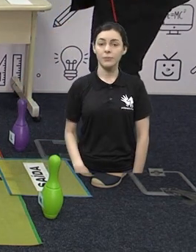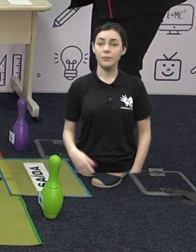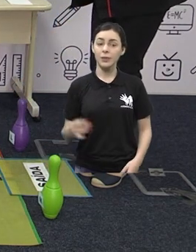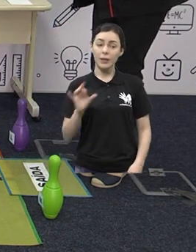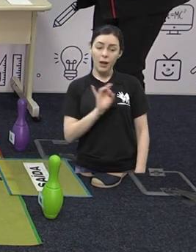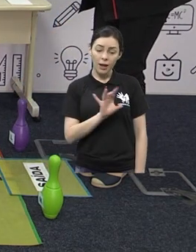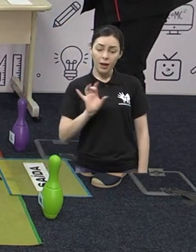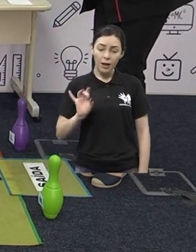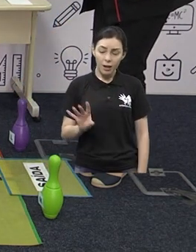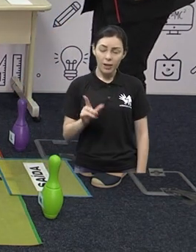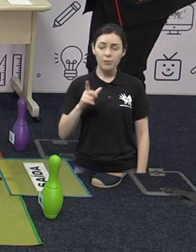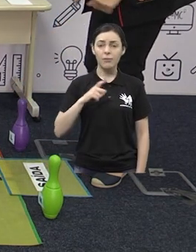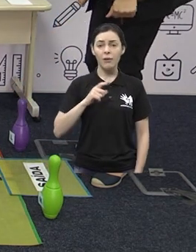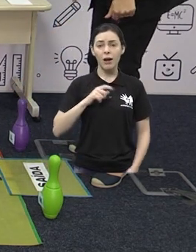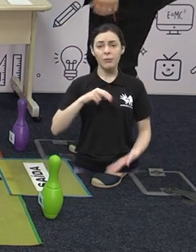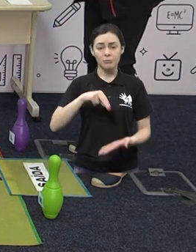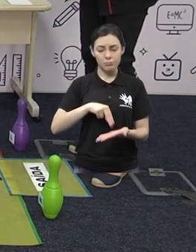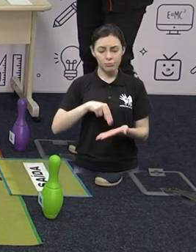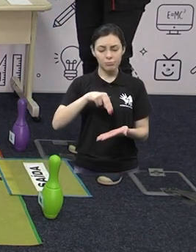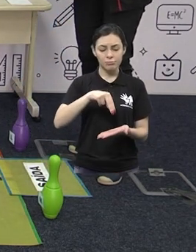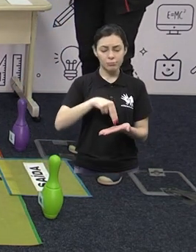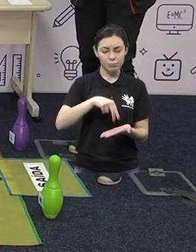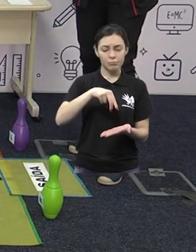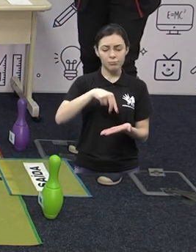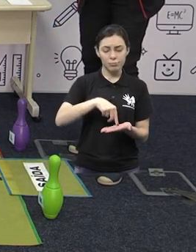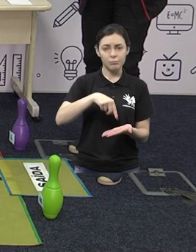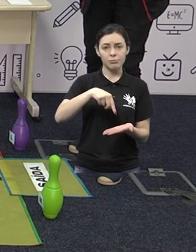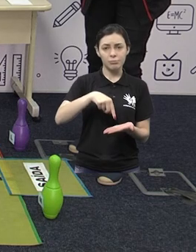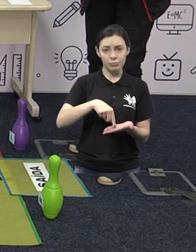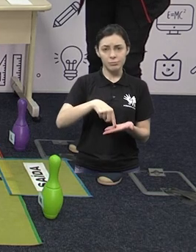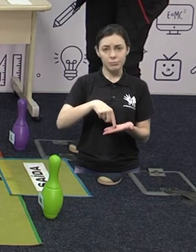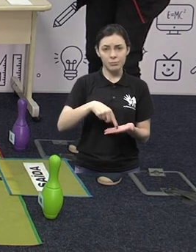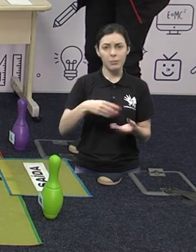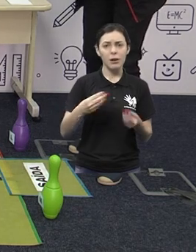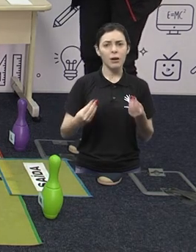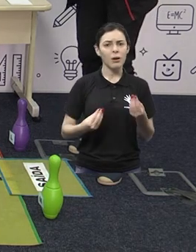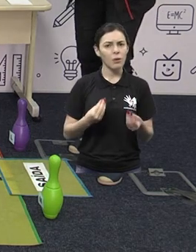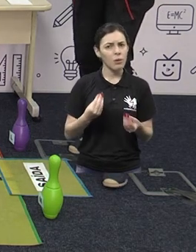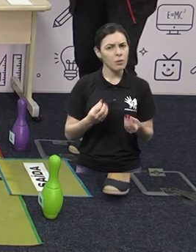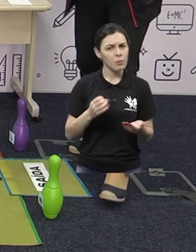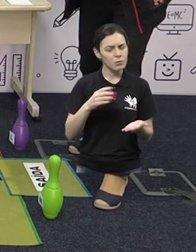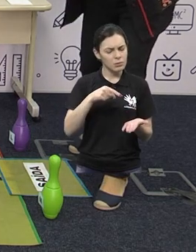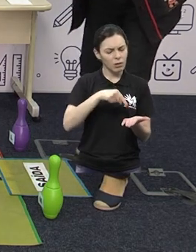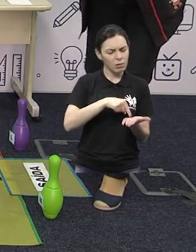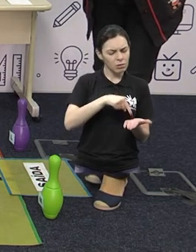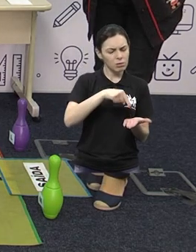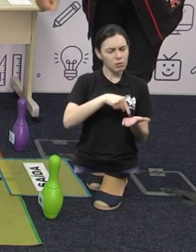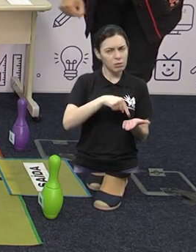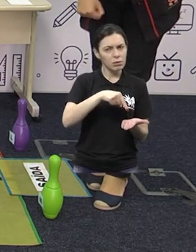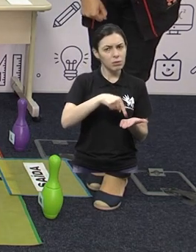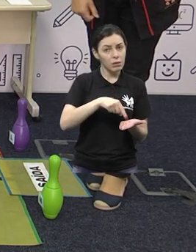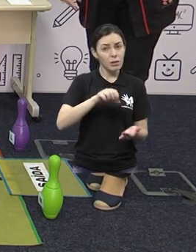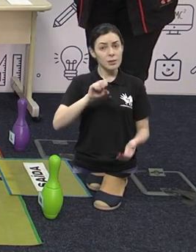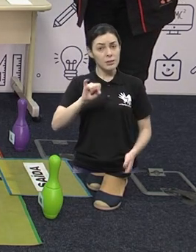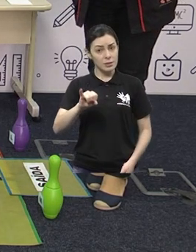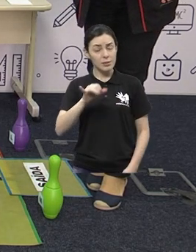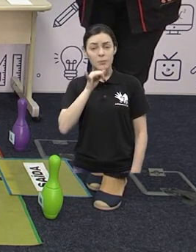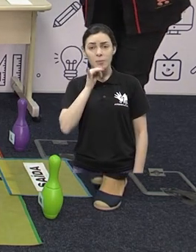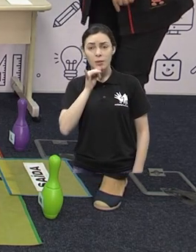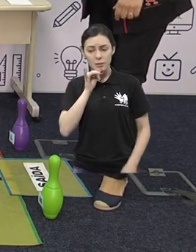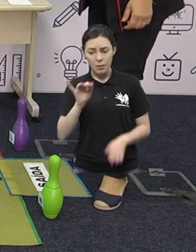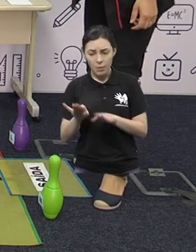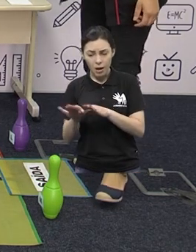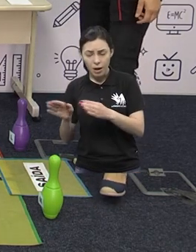vai caminhar nesse trajeto aqui. Mas só vai poder caminhar no trajeto, pular as casinhas aqui,